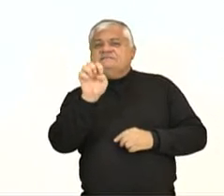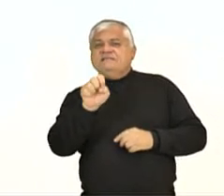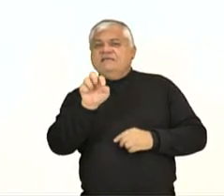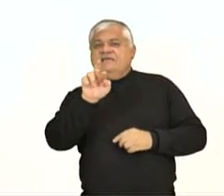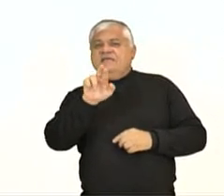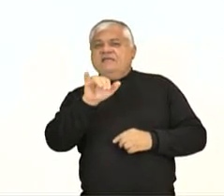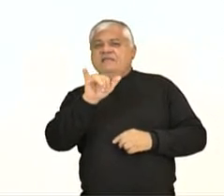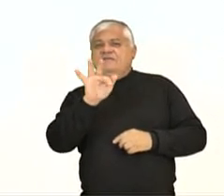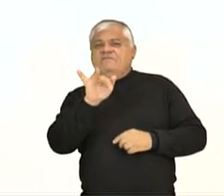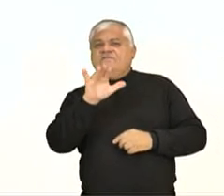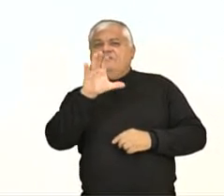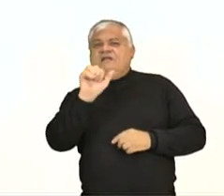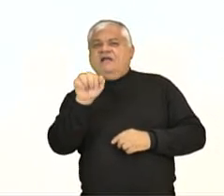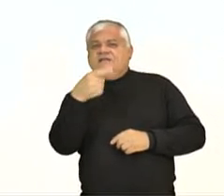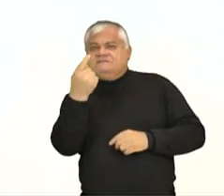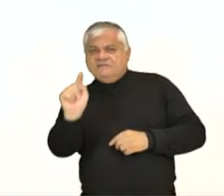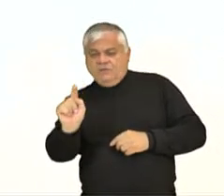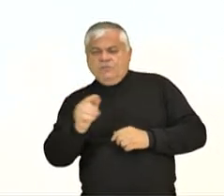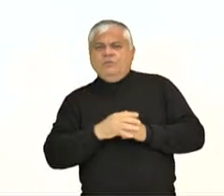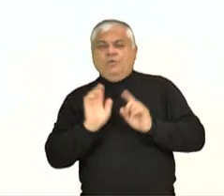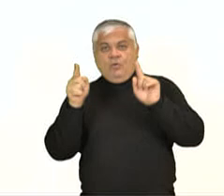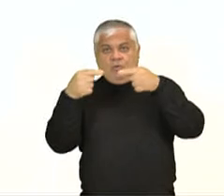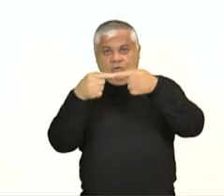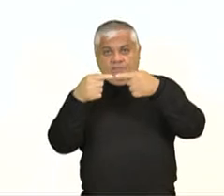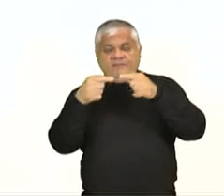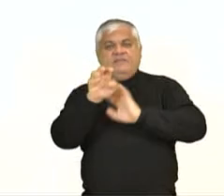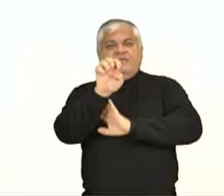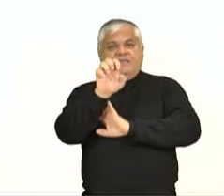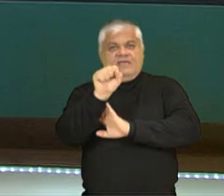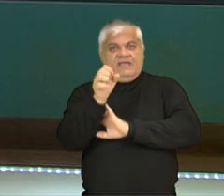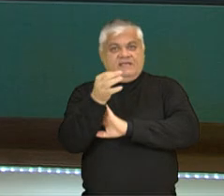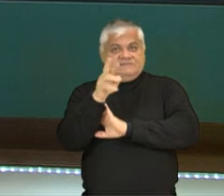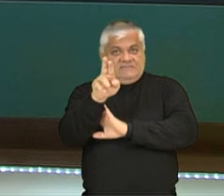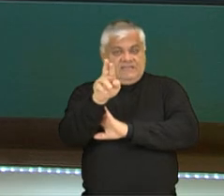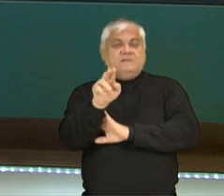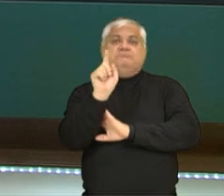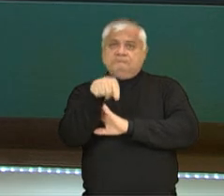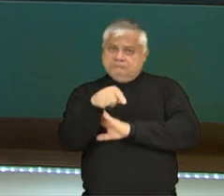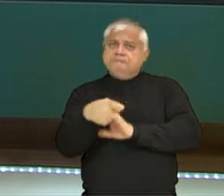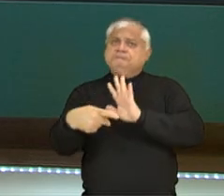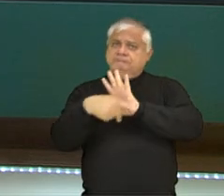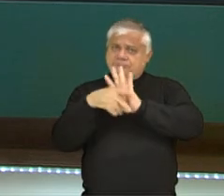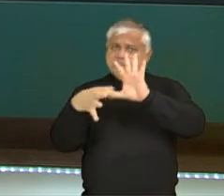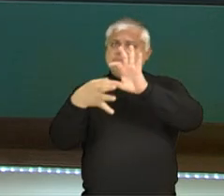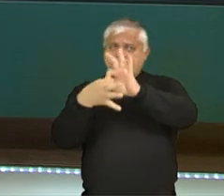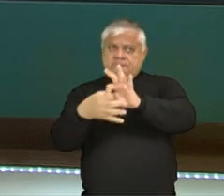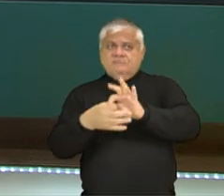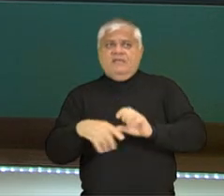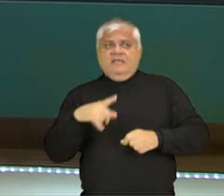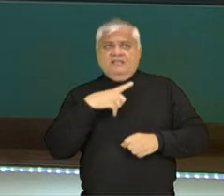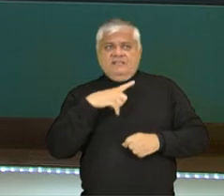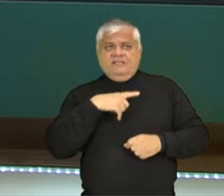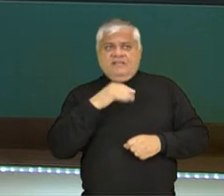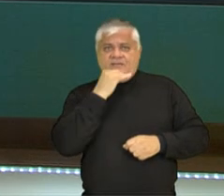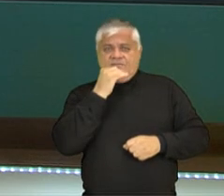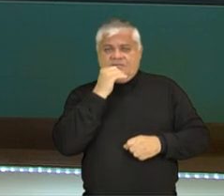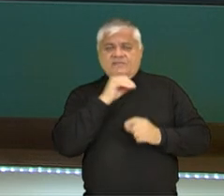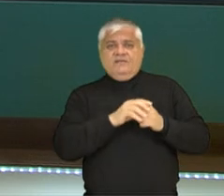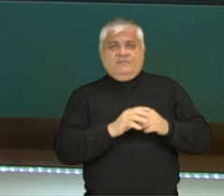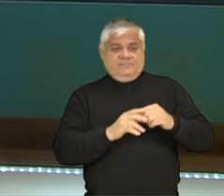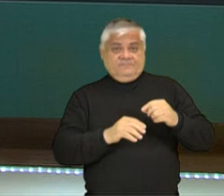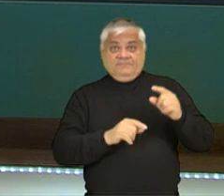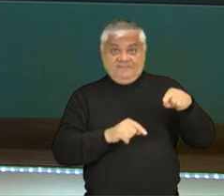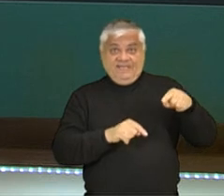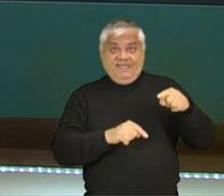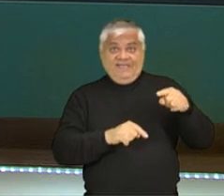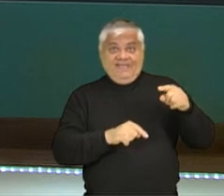Professor, esterificação tem a ver com éster? Tudo a ver? Sim! Observe, aqui nós temos um ácido carboxílico